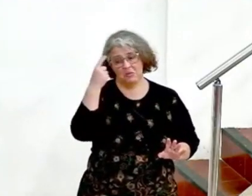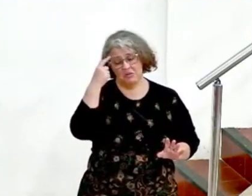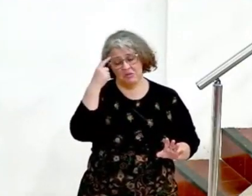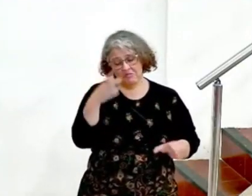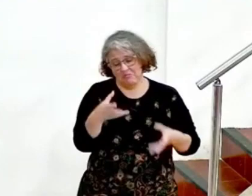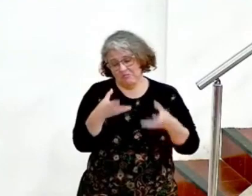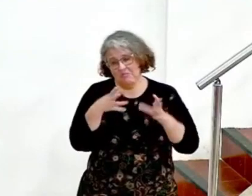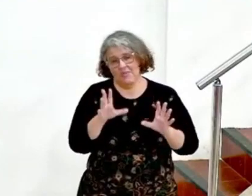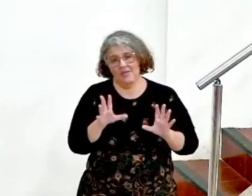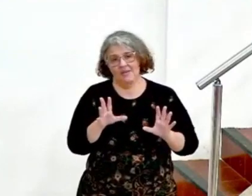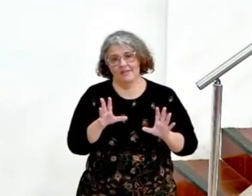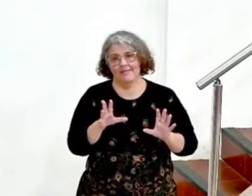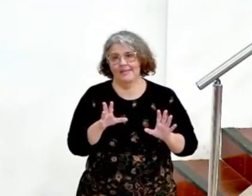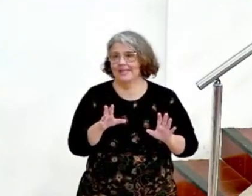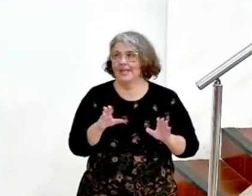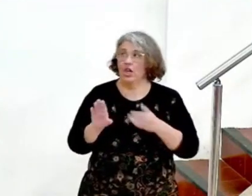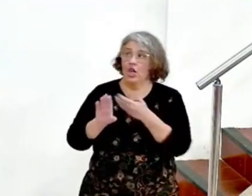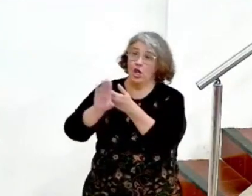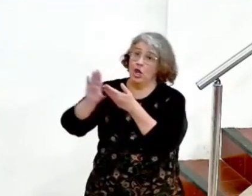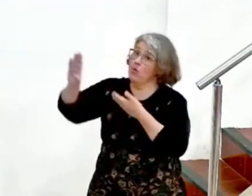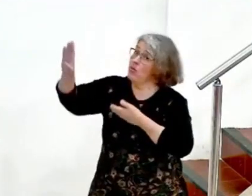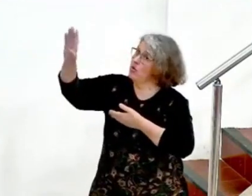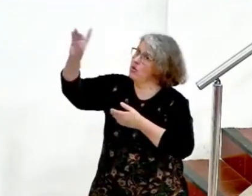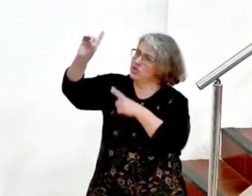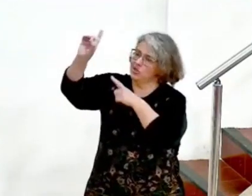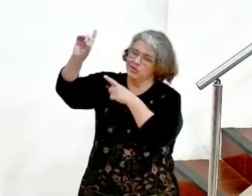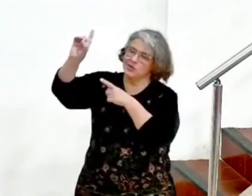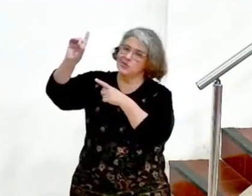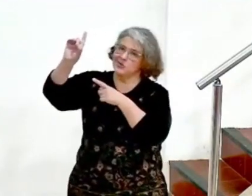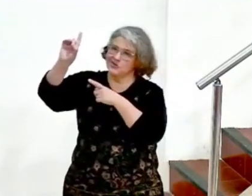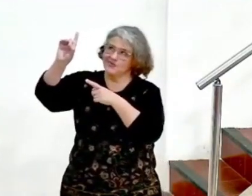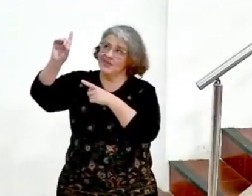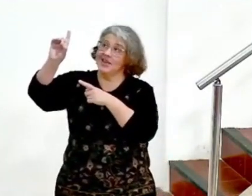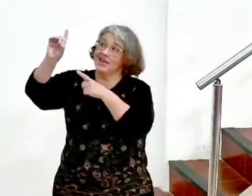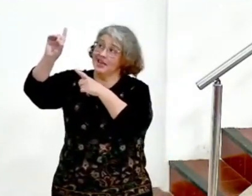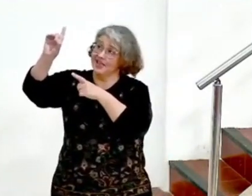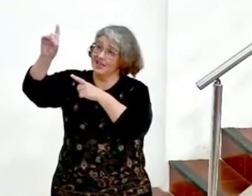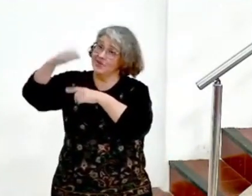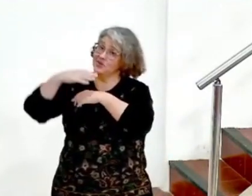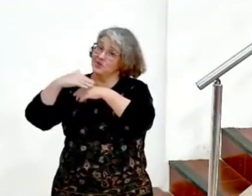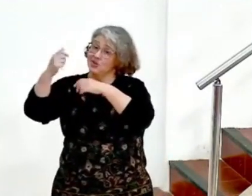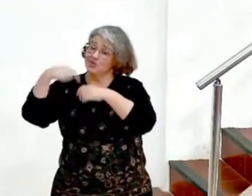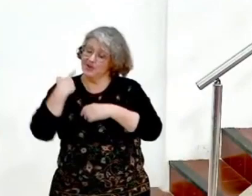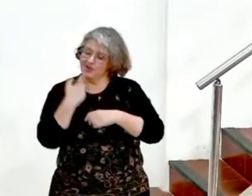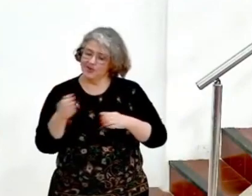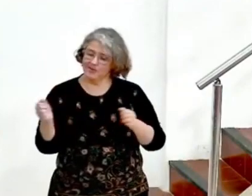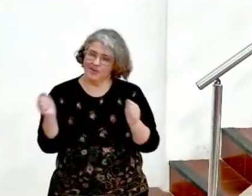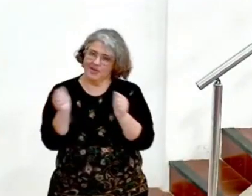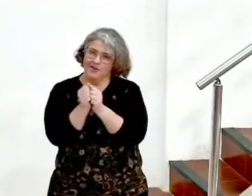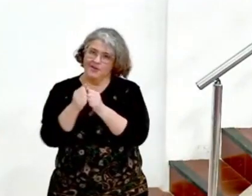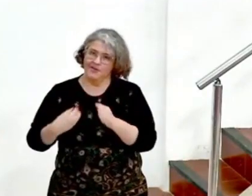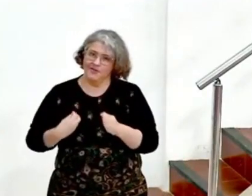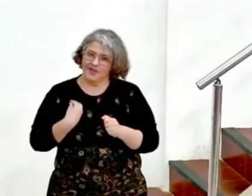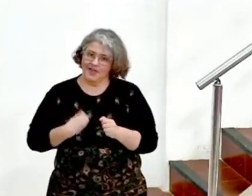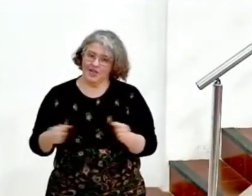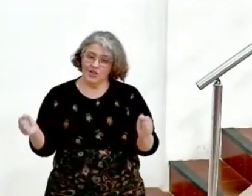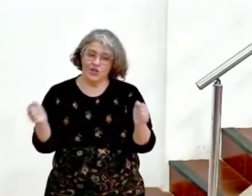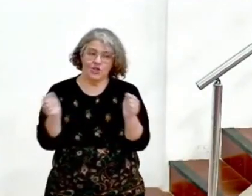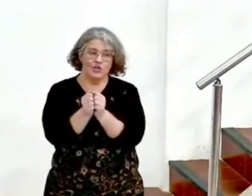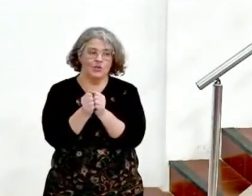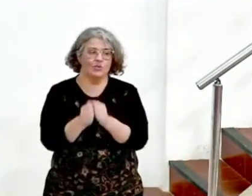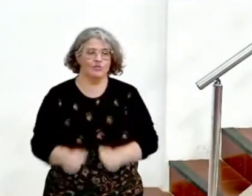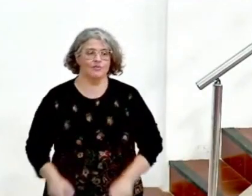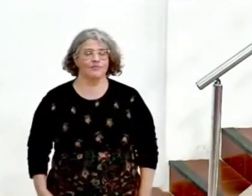sem conhecer o Deus que nos chama para viver com Ele e para Ele. Nós precisamos viver conforme Deus estabelece para